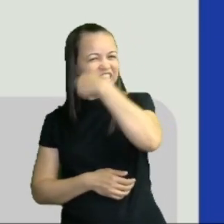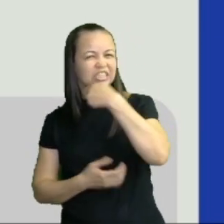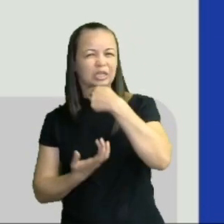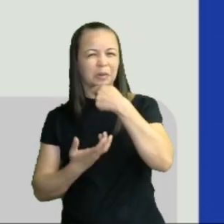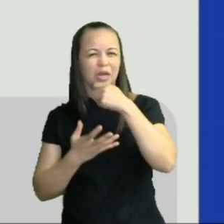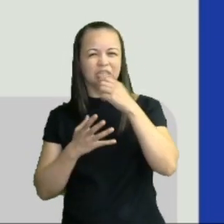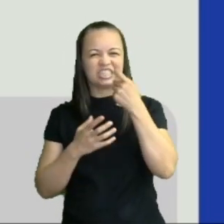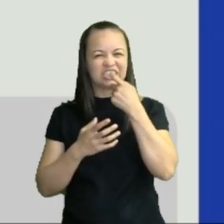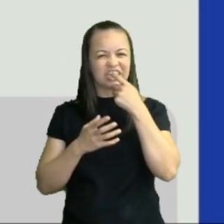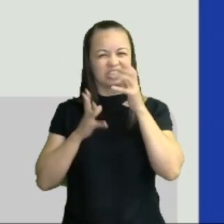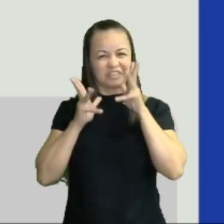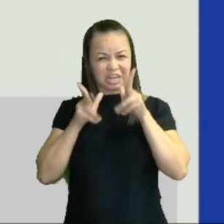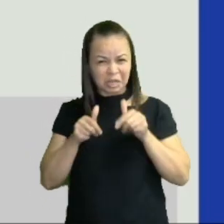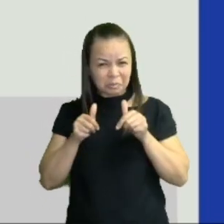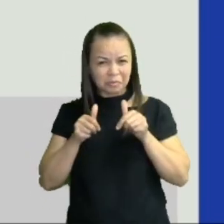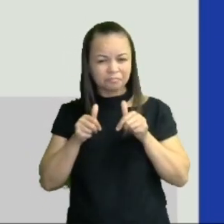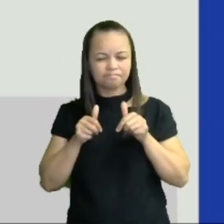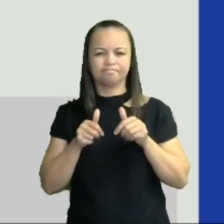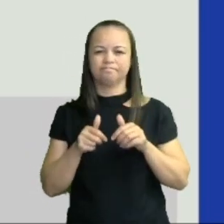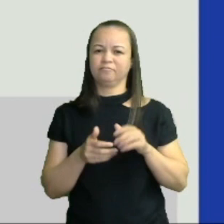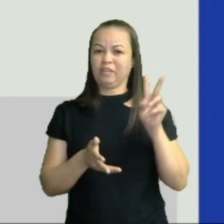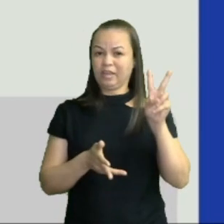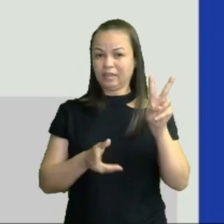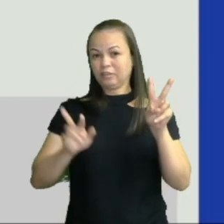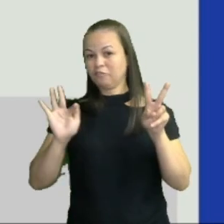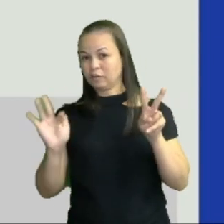fiquem limpos. É verdadeiro ou é falso?